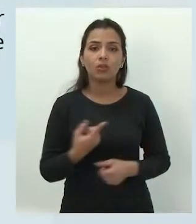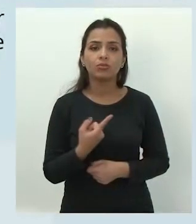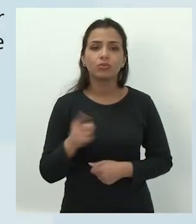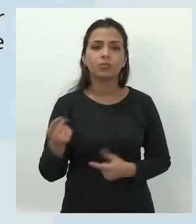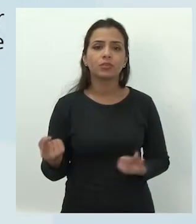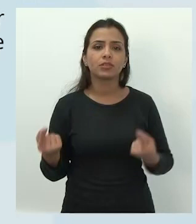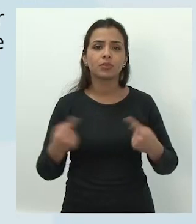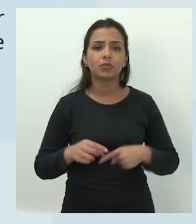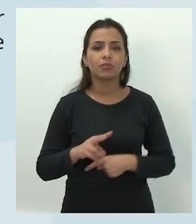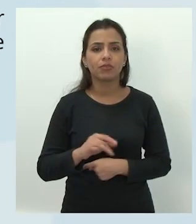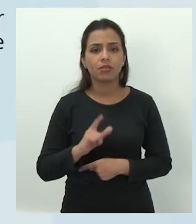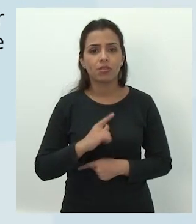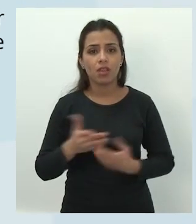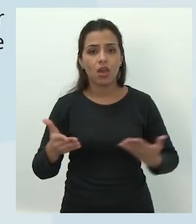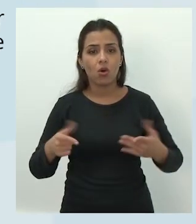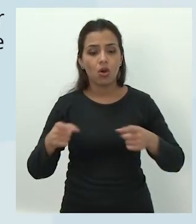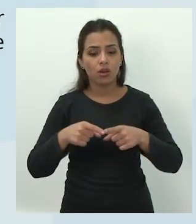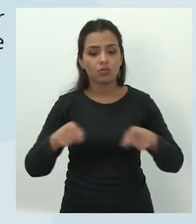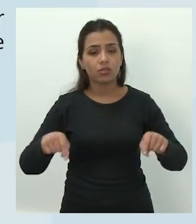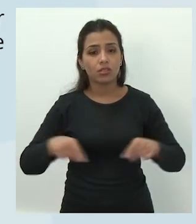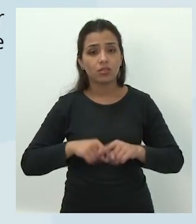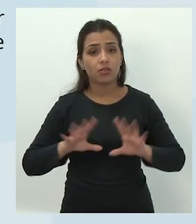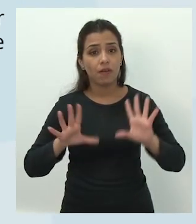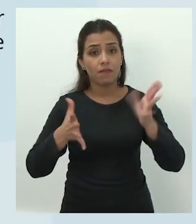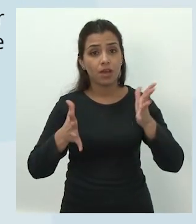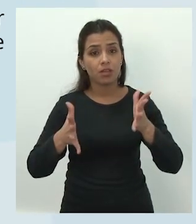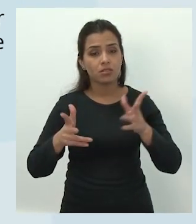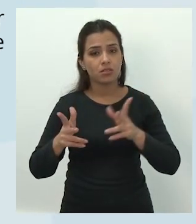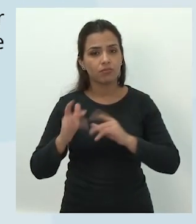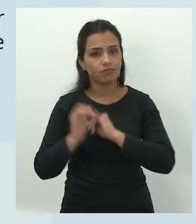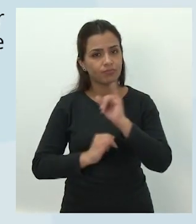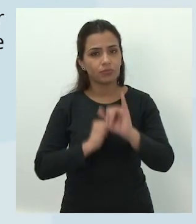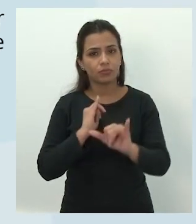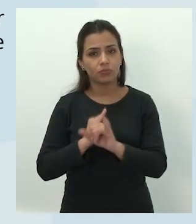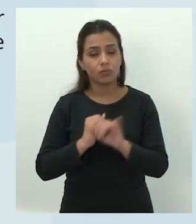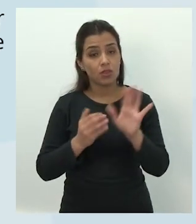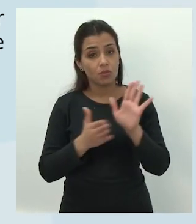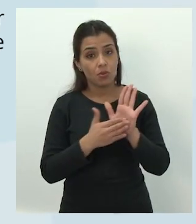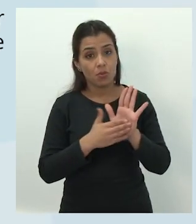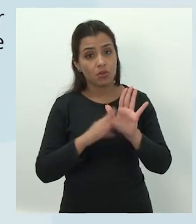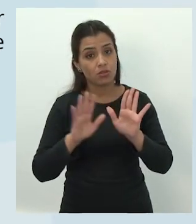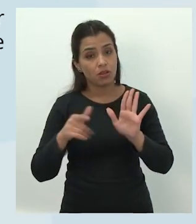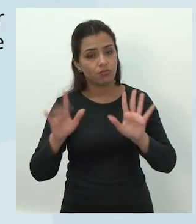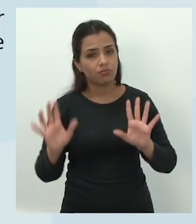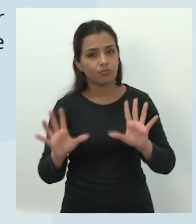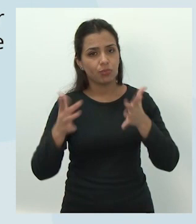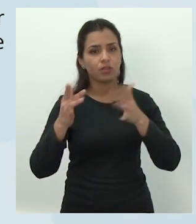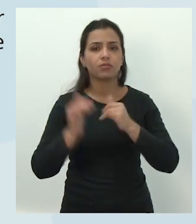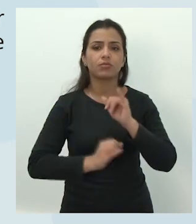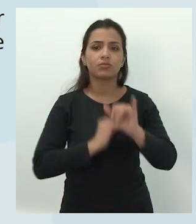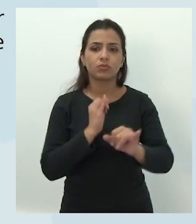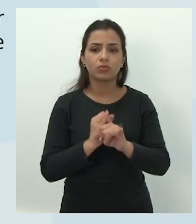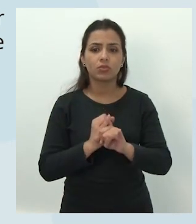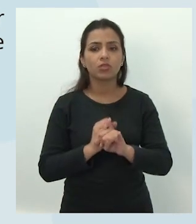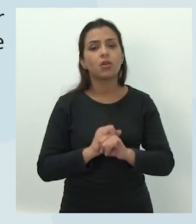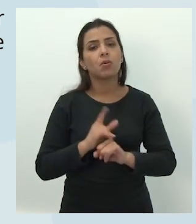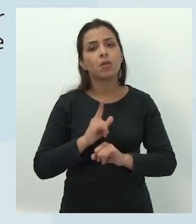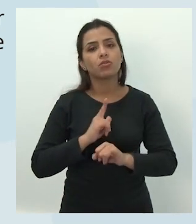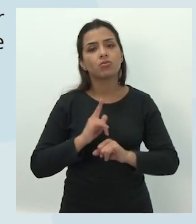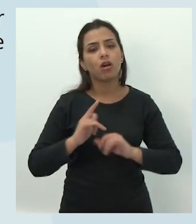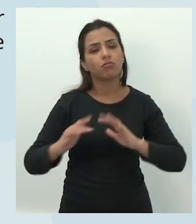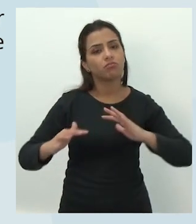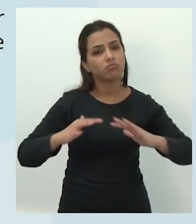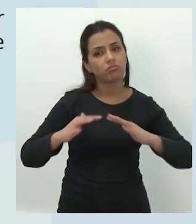vocês vão projetar um salão de animação virtual. Tá? A proposta é promover um festival virtual com as animações produzidas por você,